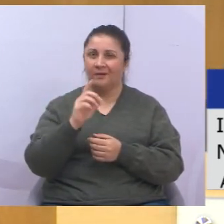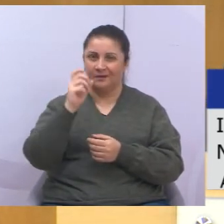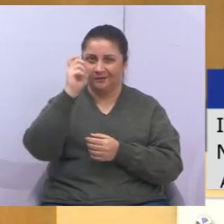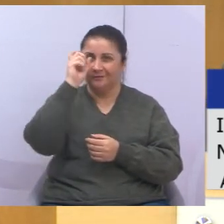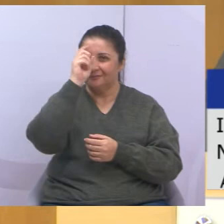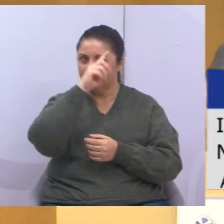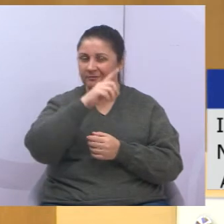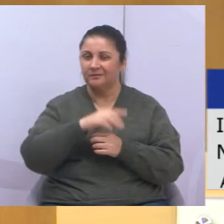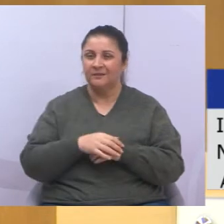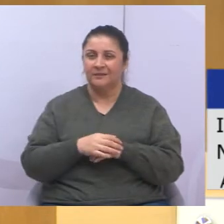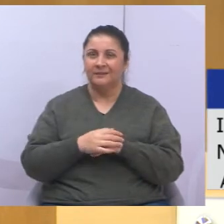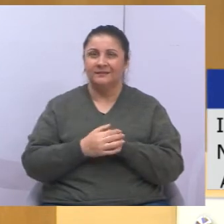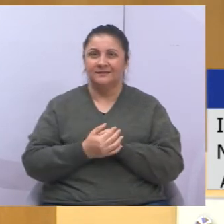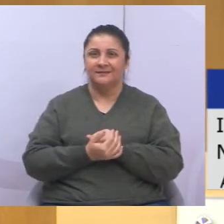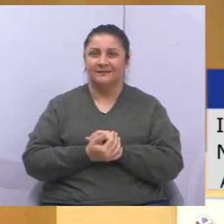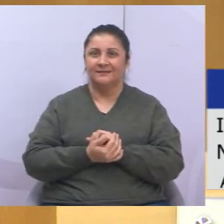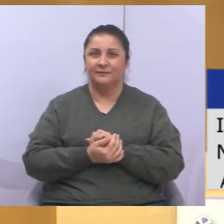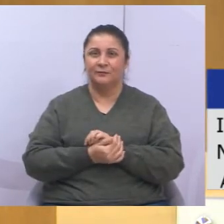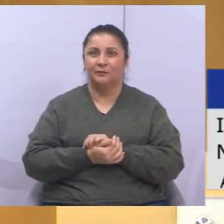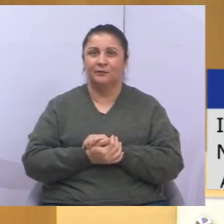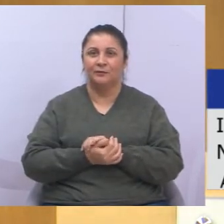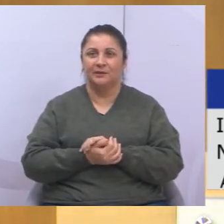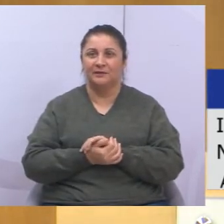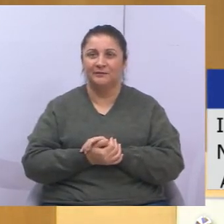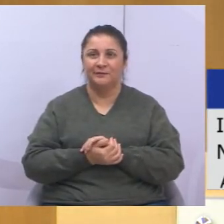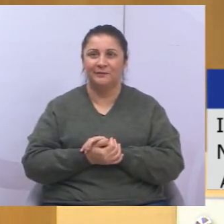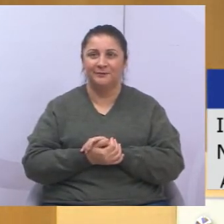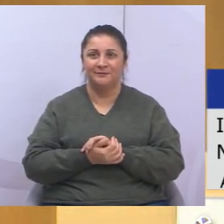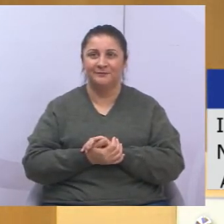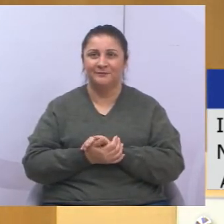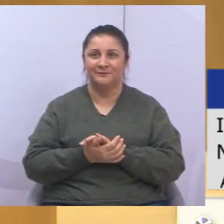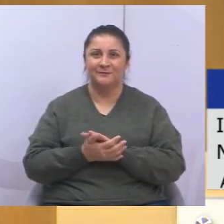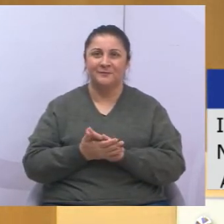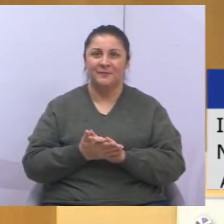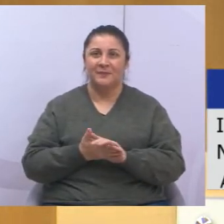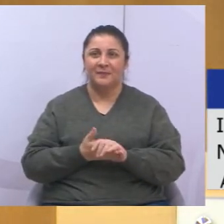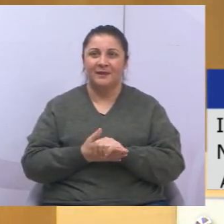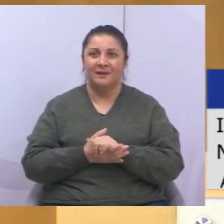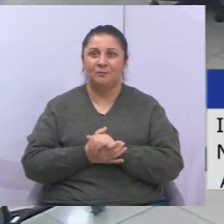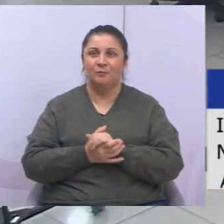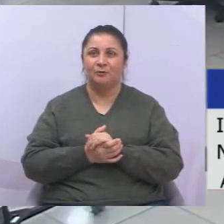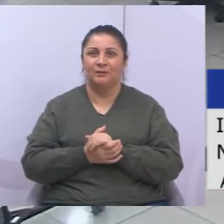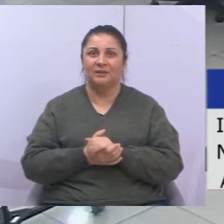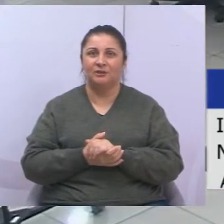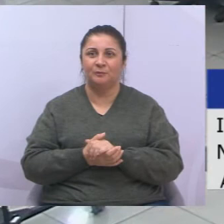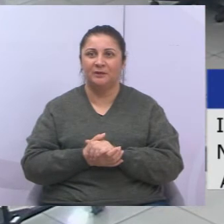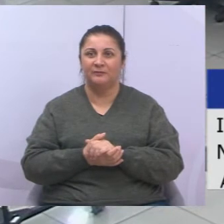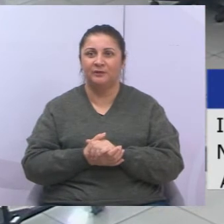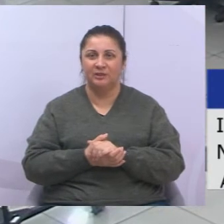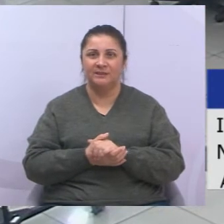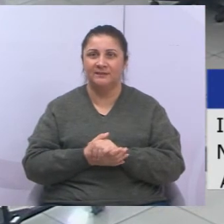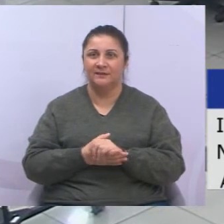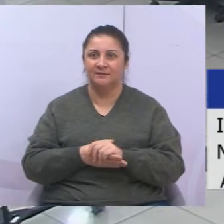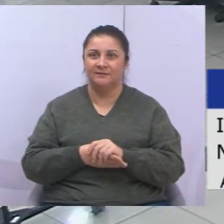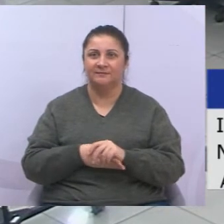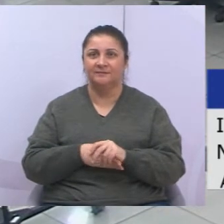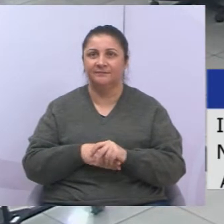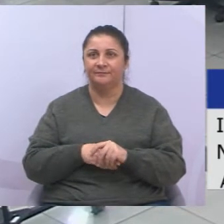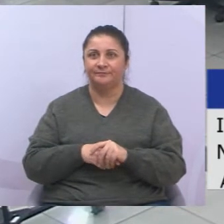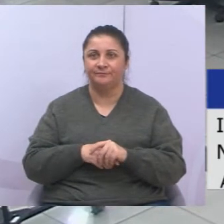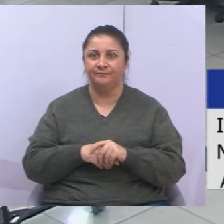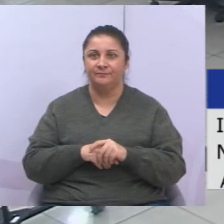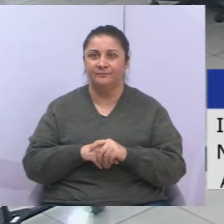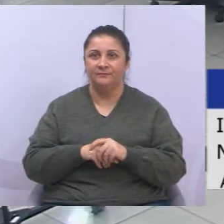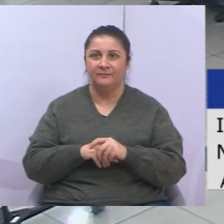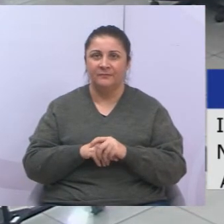tinha condição de ter a Barça em casa, não é isso? Você está me confirmando aqui, né?